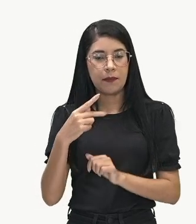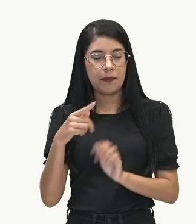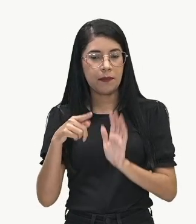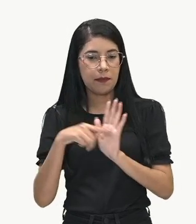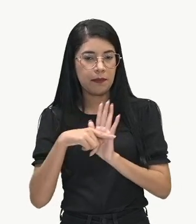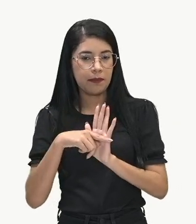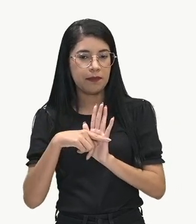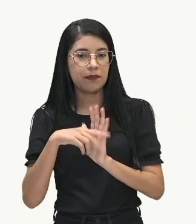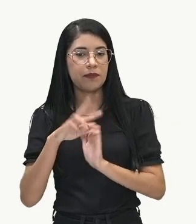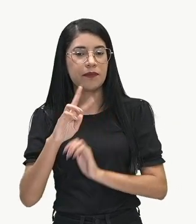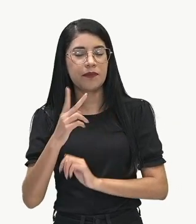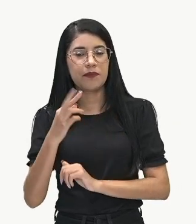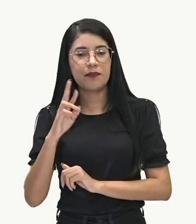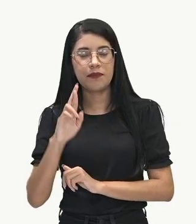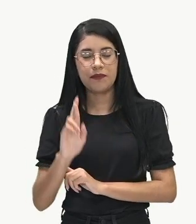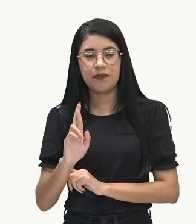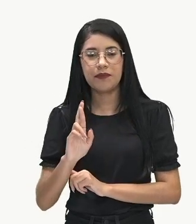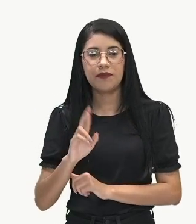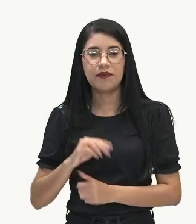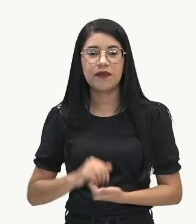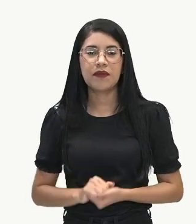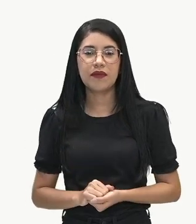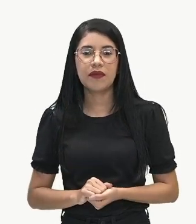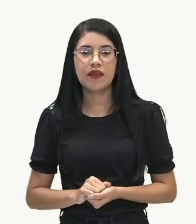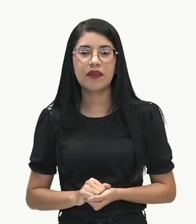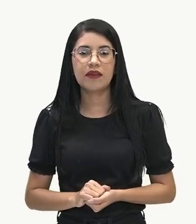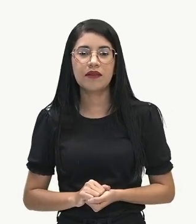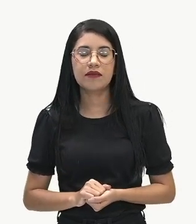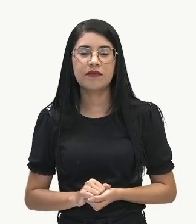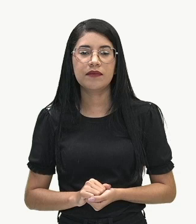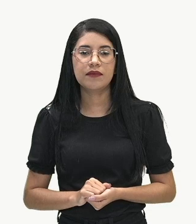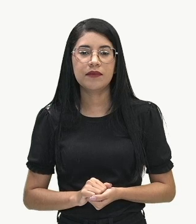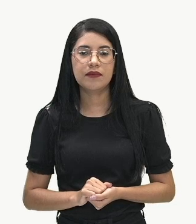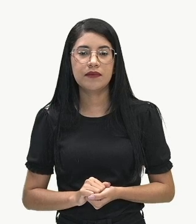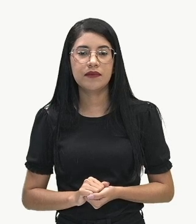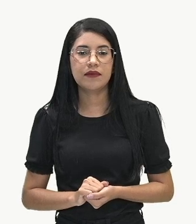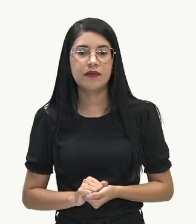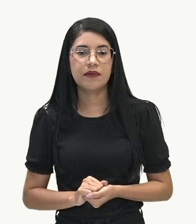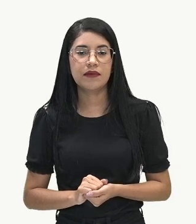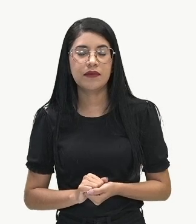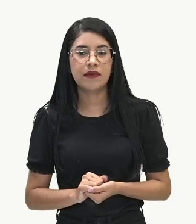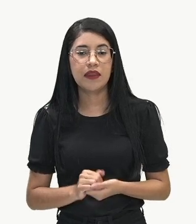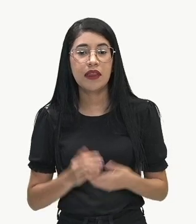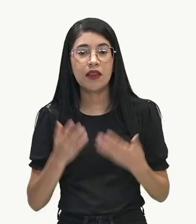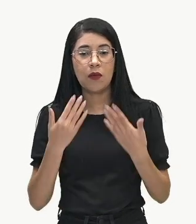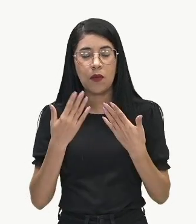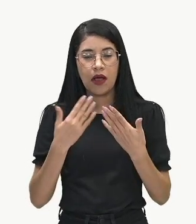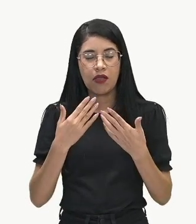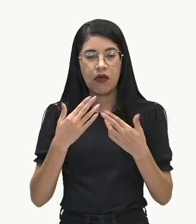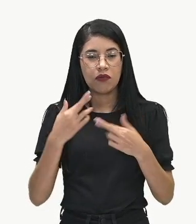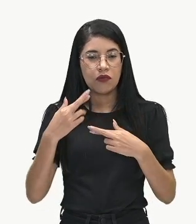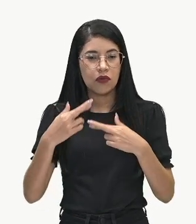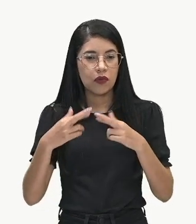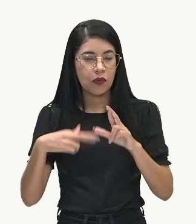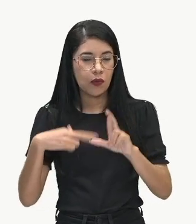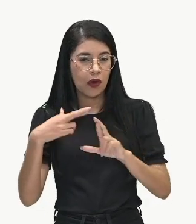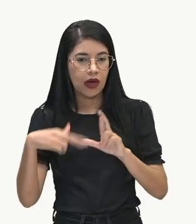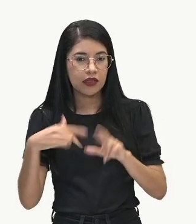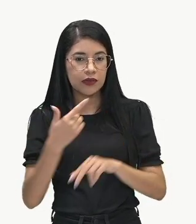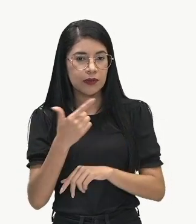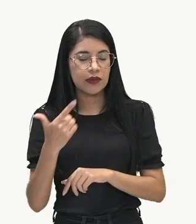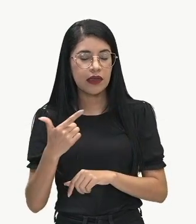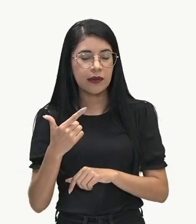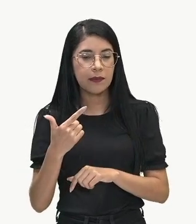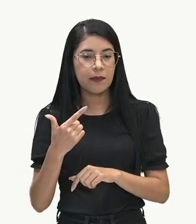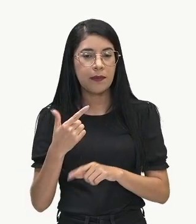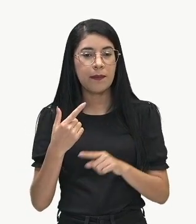do reagente, o calor do reagente eu não tenho, porque os dois são